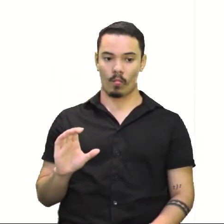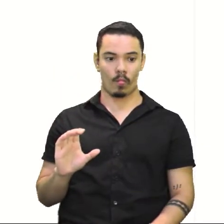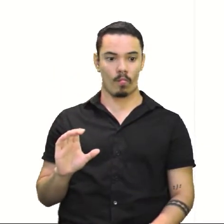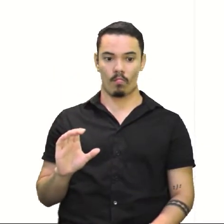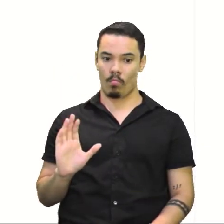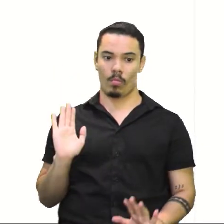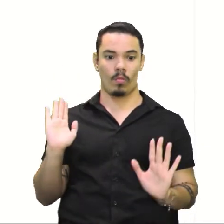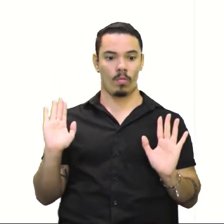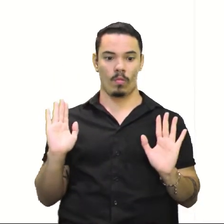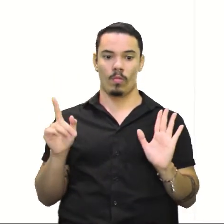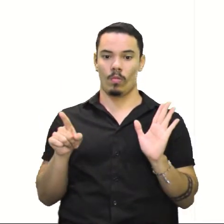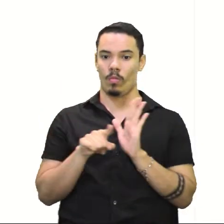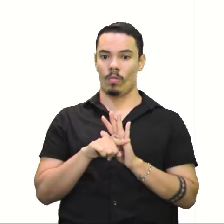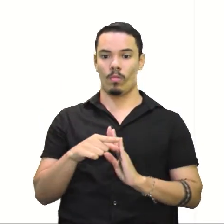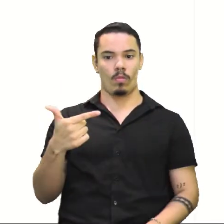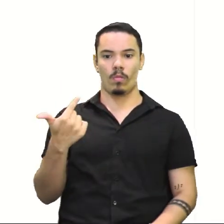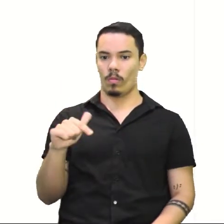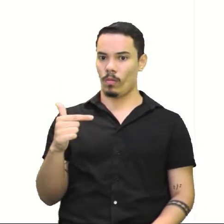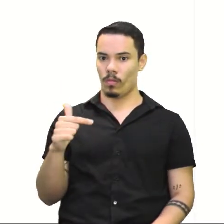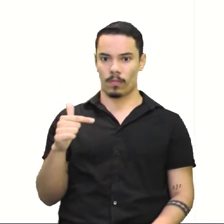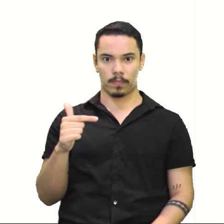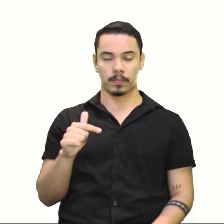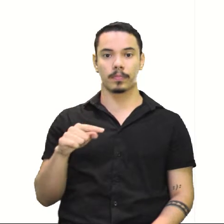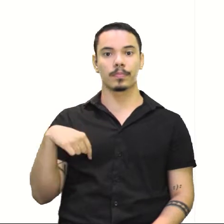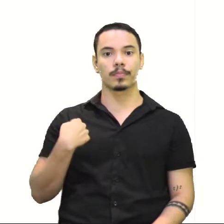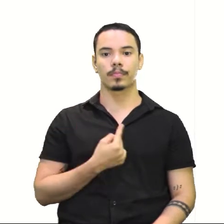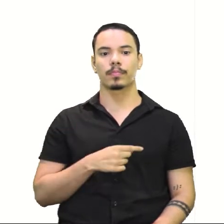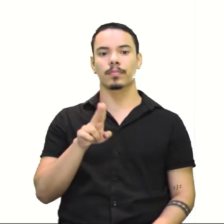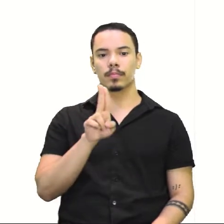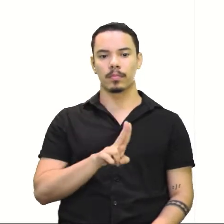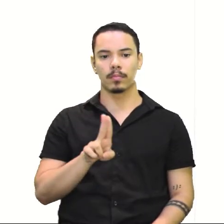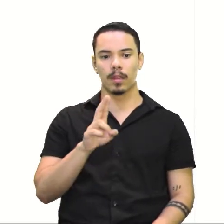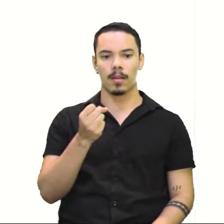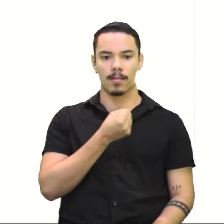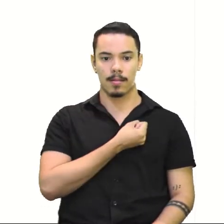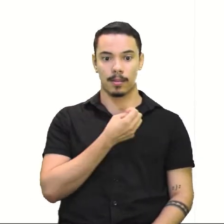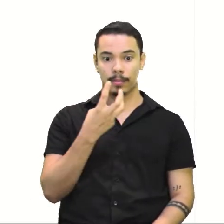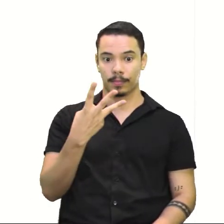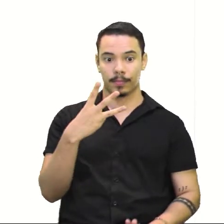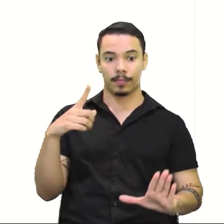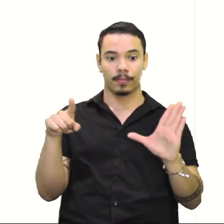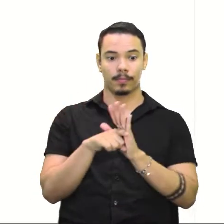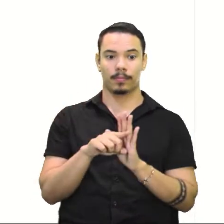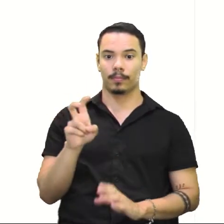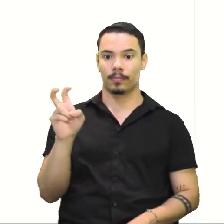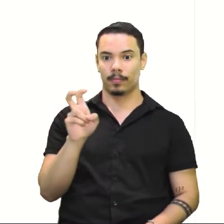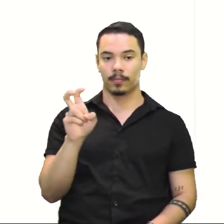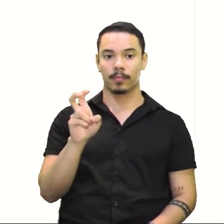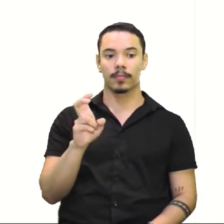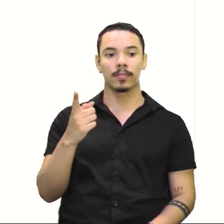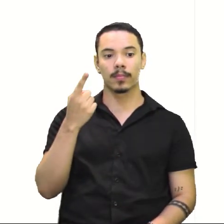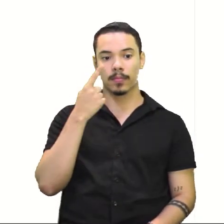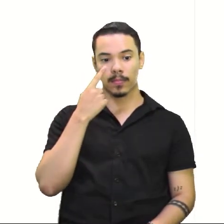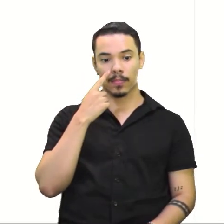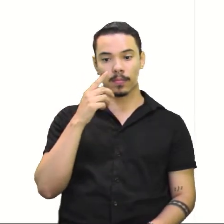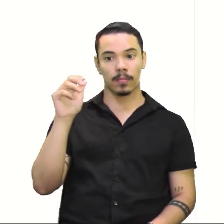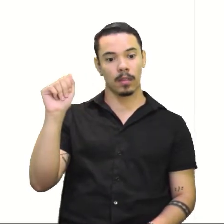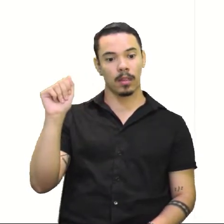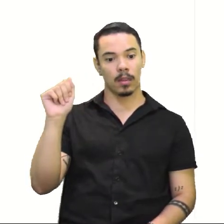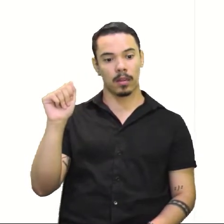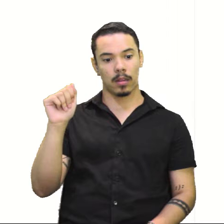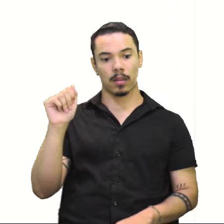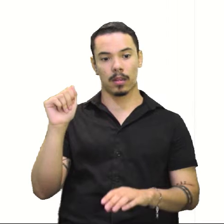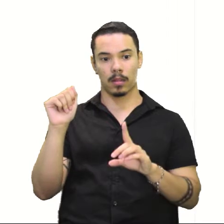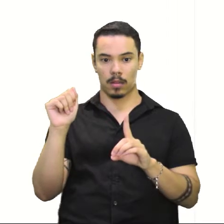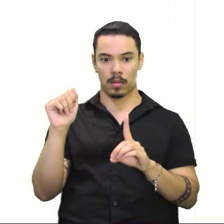fora aí. Isso. A gente está trabalhando com valores aqui de 3 E menos 5. Agora tem que ver quem é o A. Respectivamente é na ordem? É